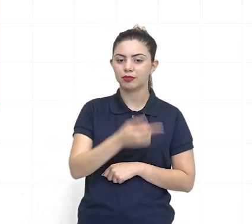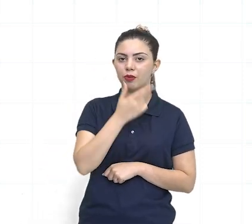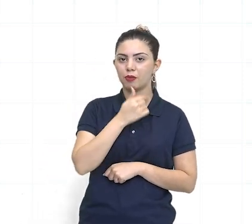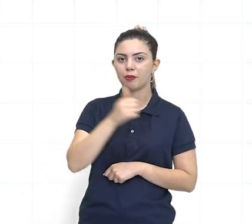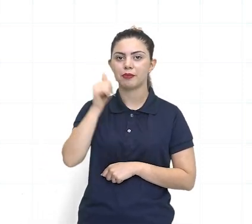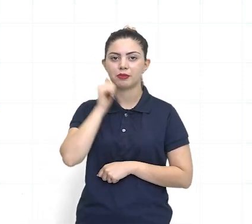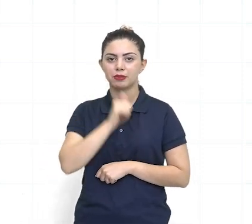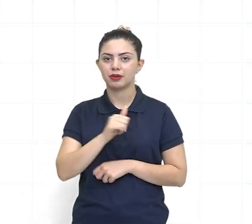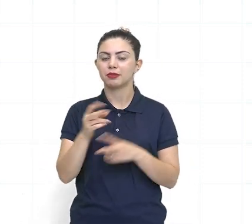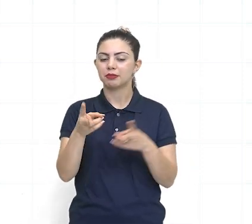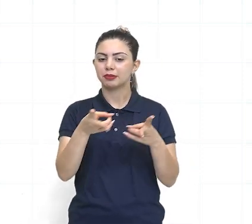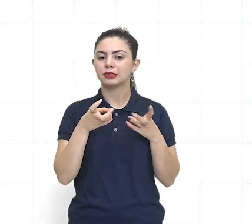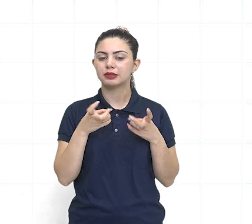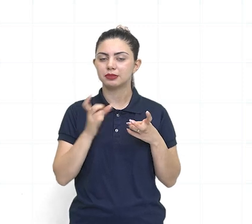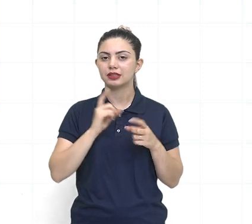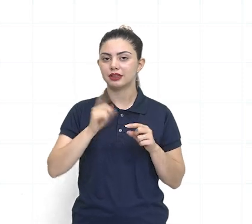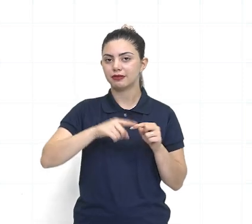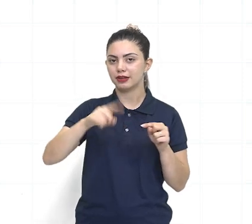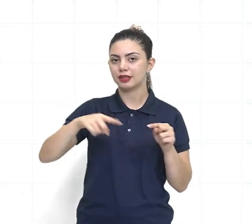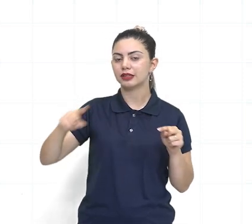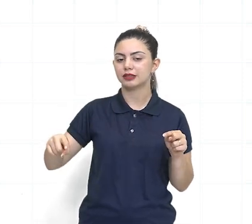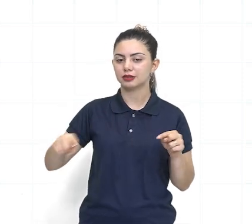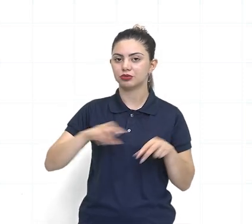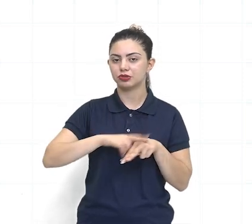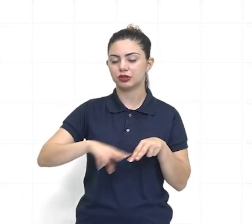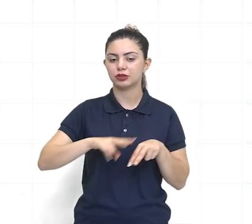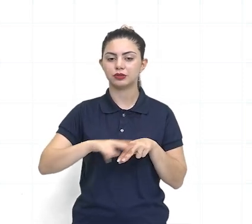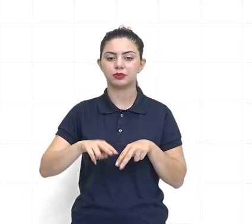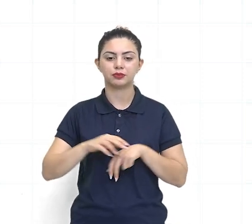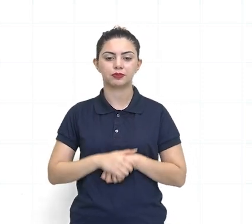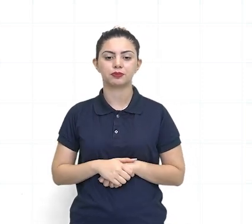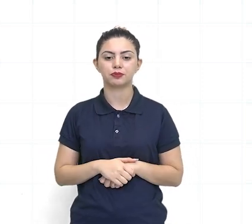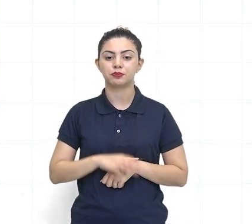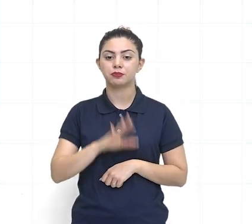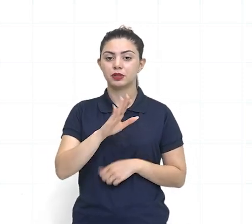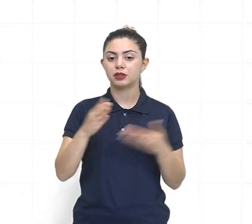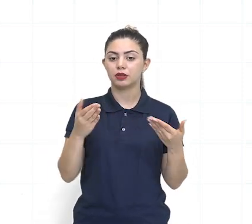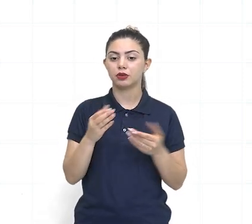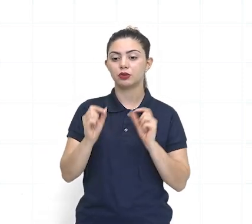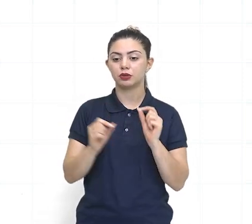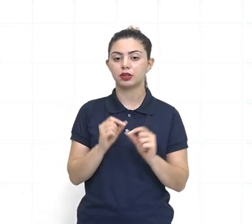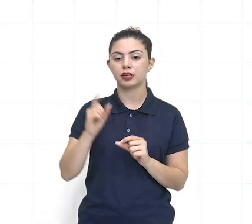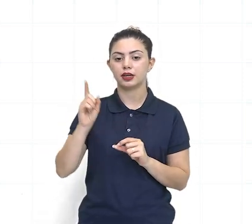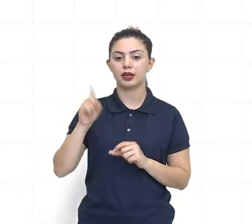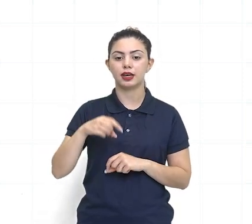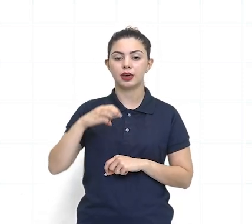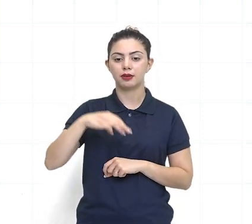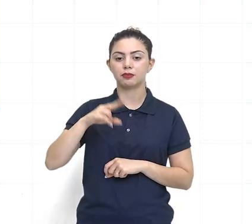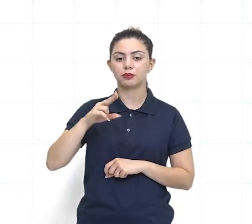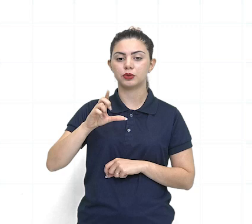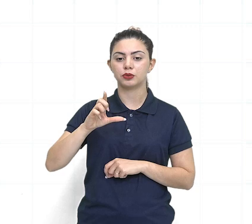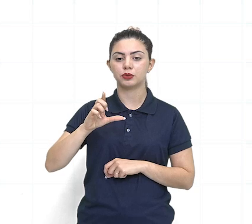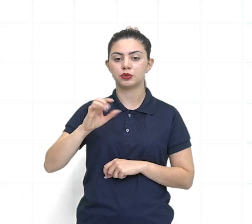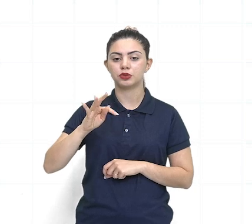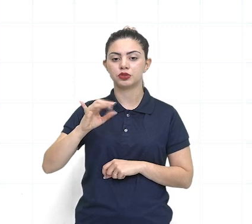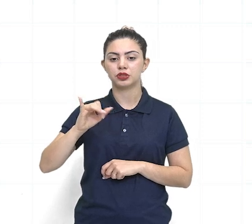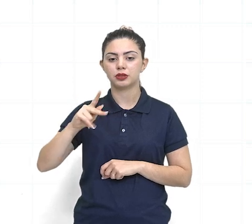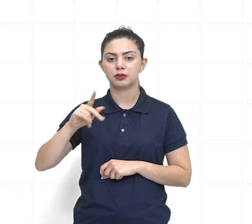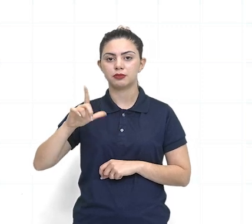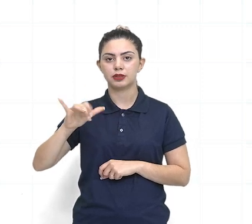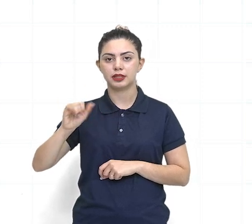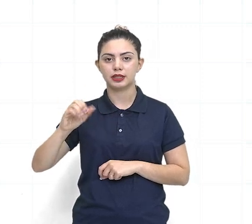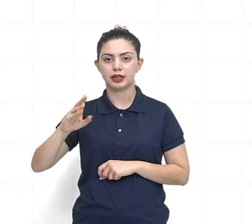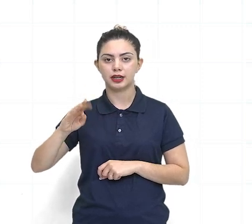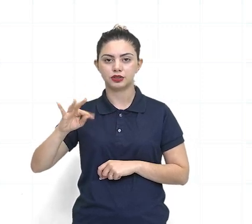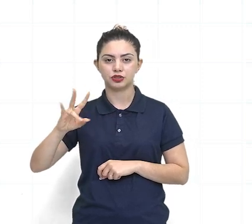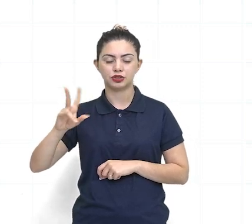milésimas. Você viu aí que variou, se flexionou, certo? Já os multiplicativos, eles são